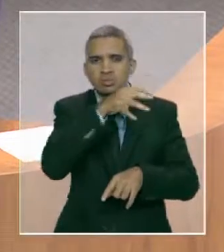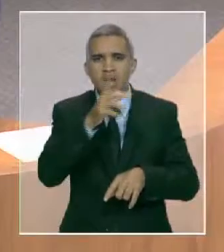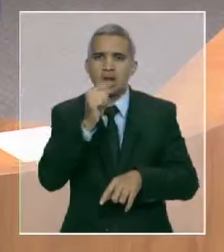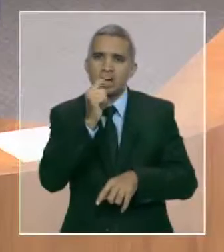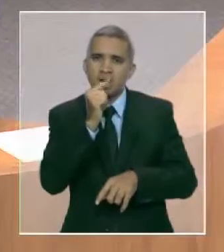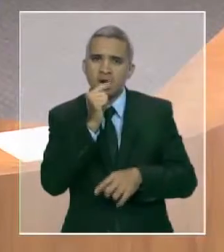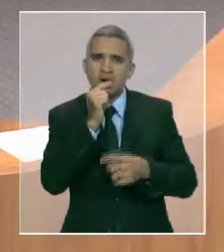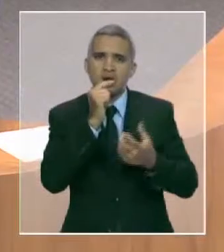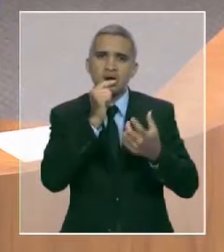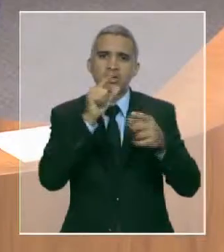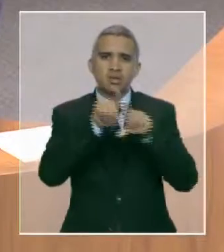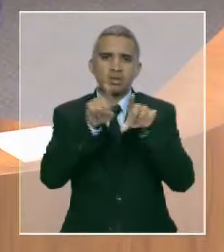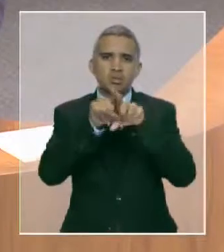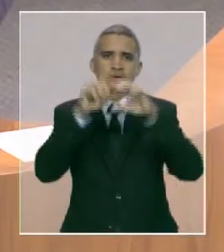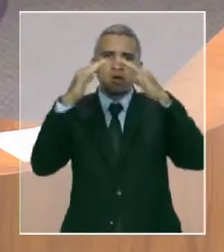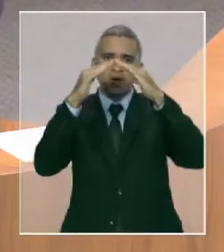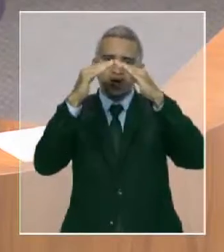sombra,